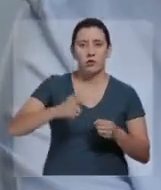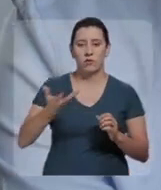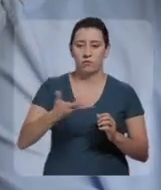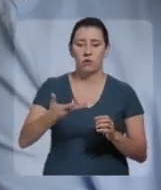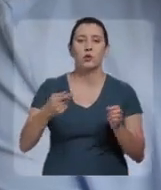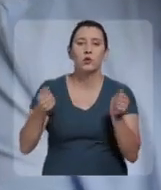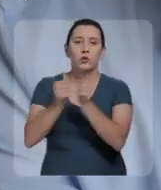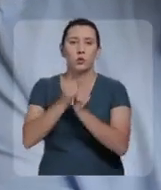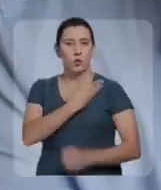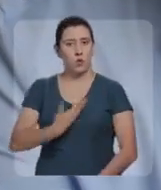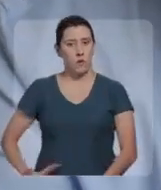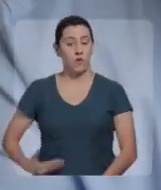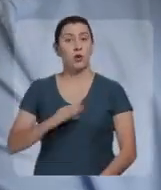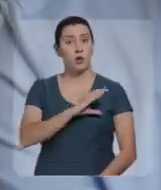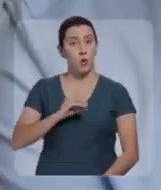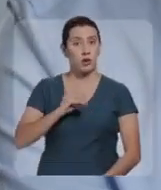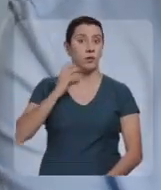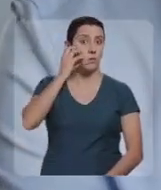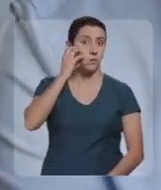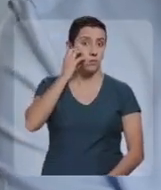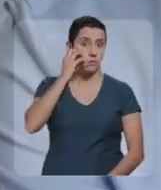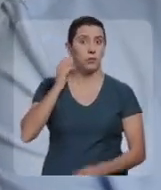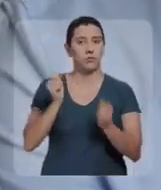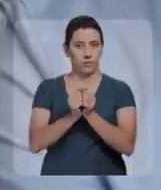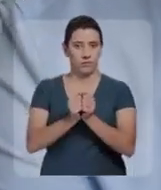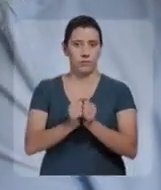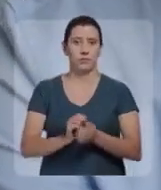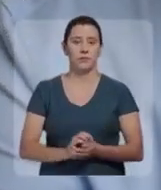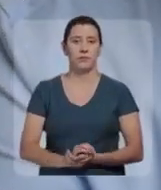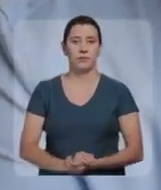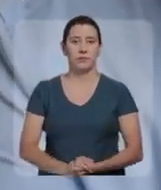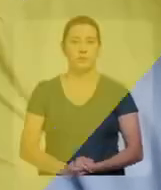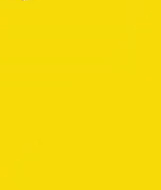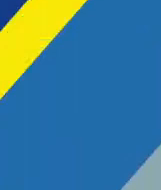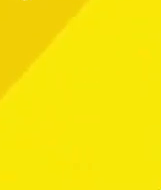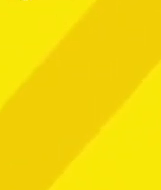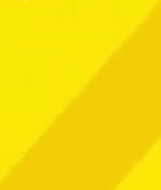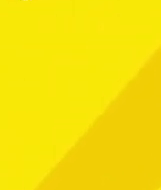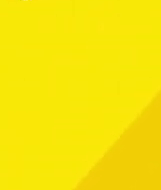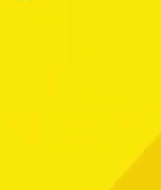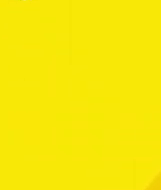mutirões, em parceria com o governo do estado e sob coordenação do meu vice-prefeito, Bruno Covas.